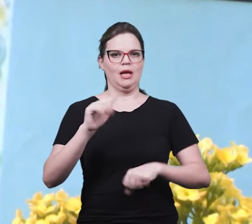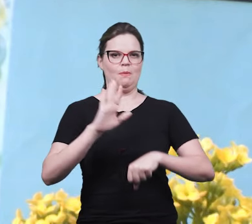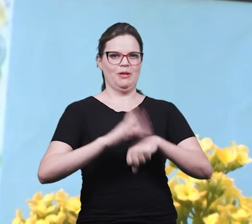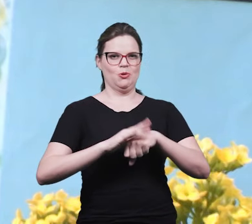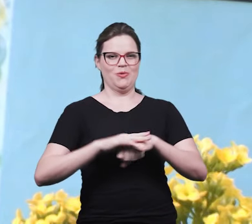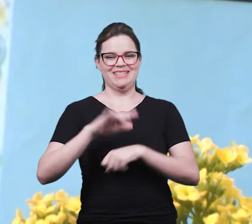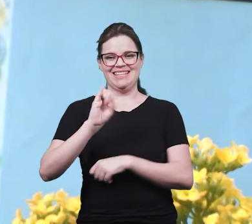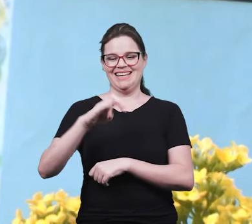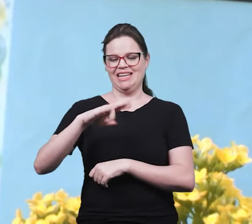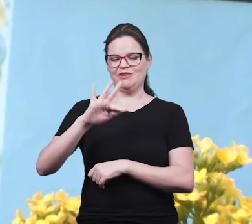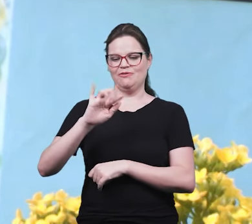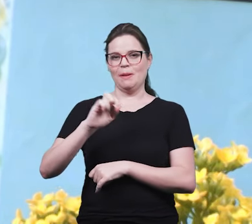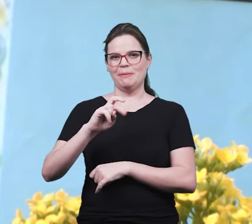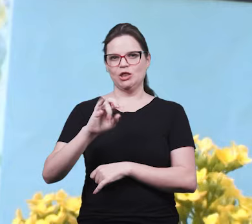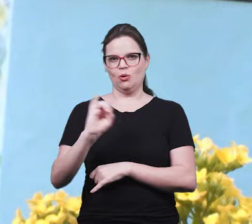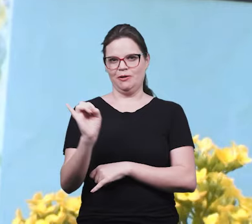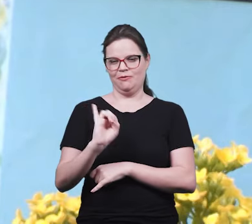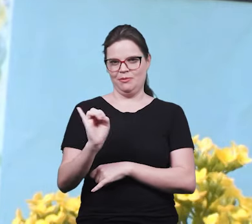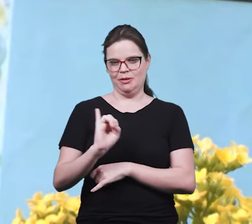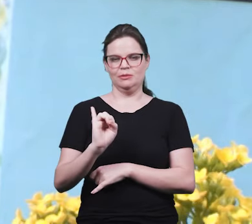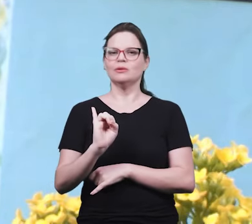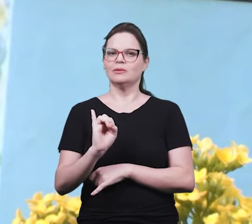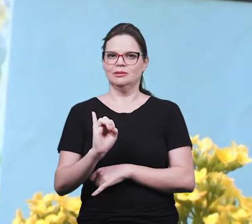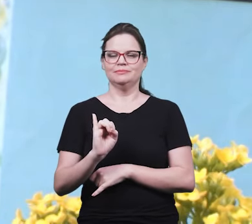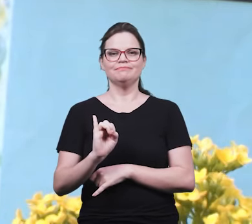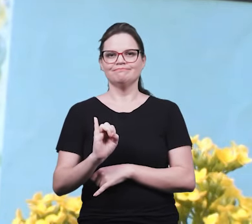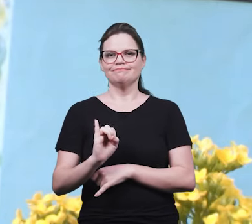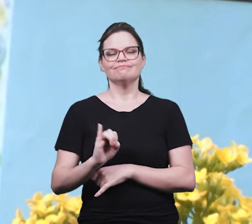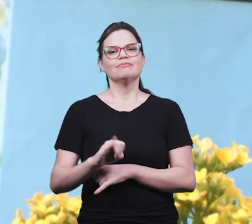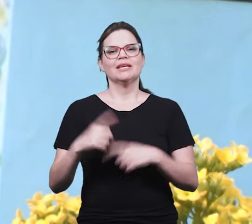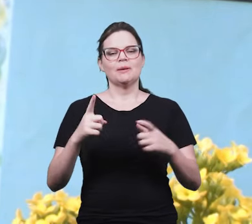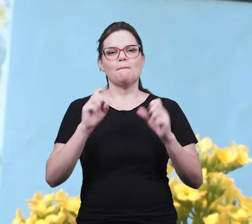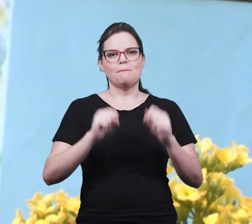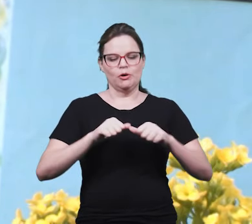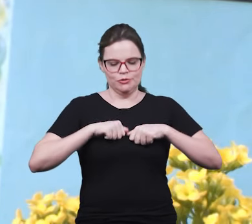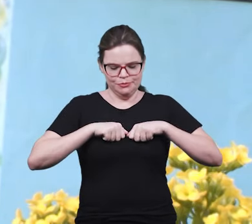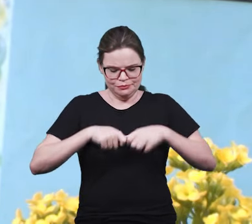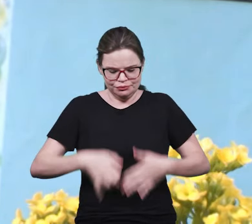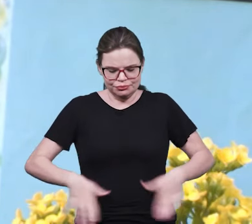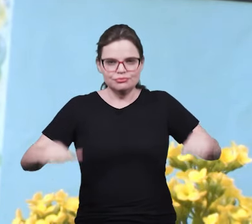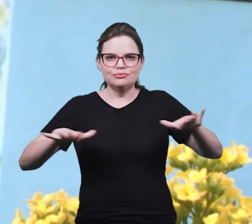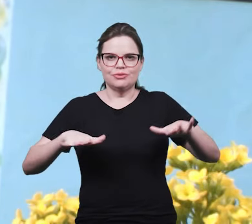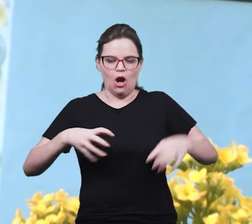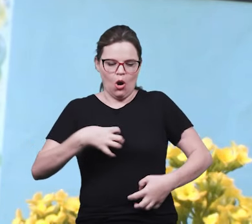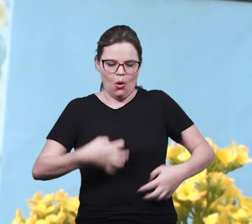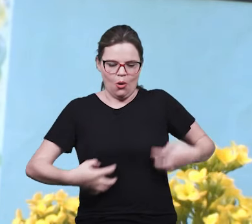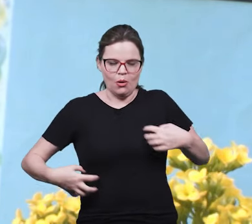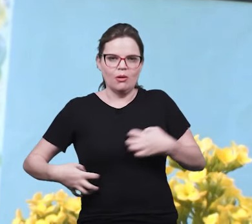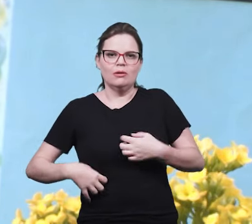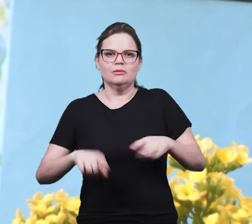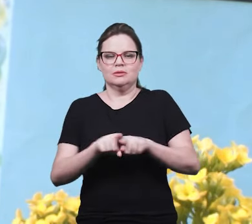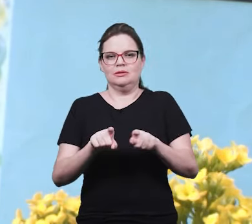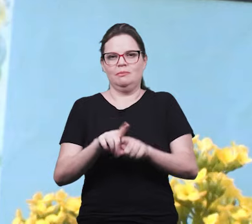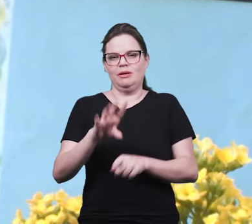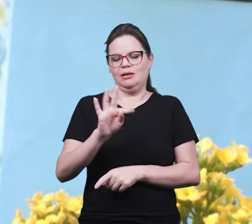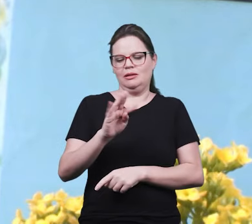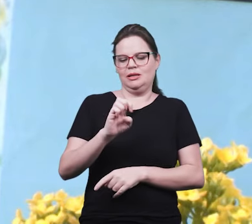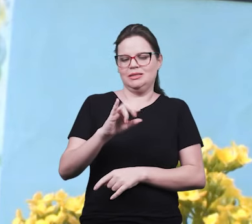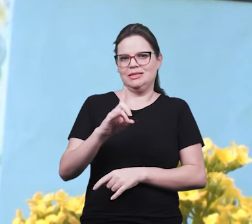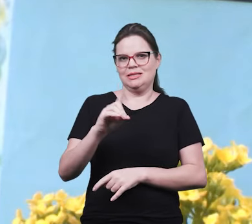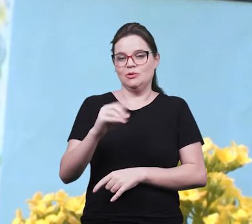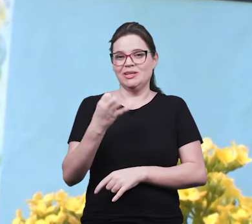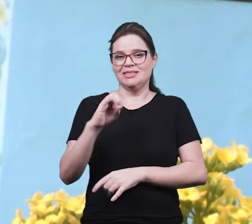doença inflamatória autoimune que pode afetar múltiplos órgãos e tecidos. Em casos mais graves, se